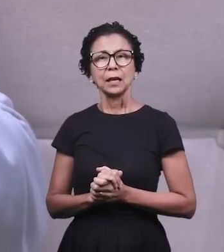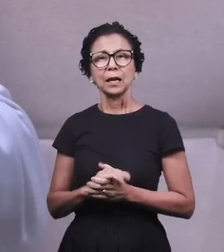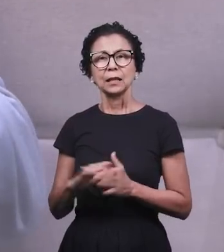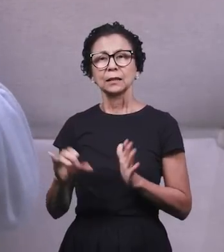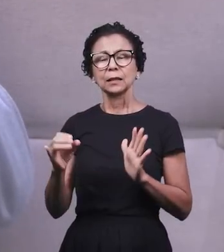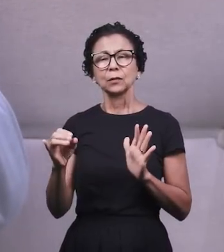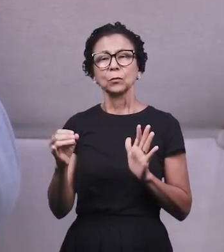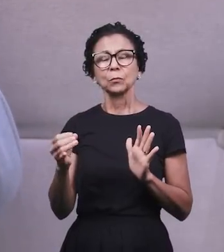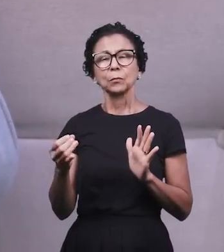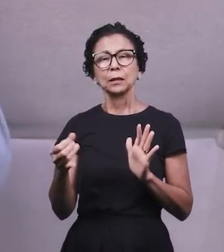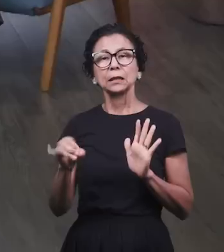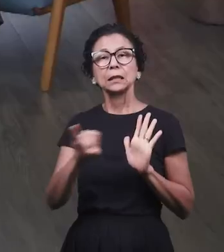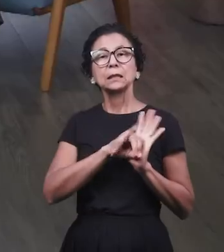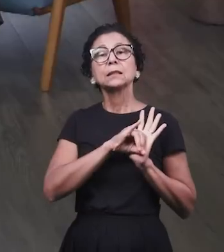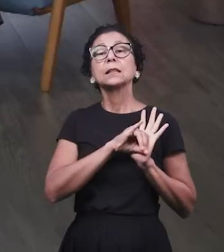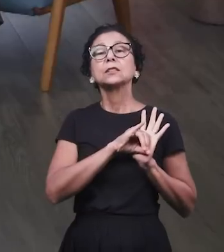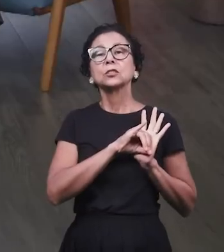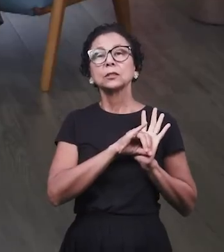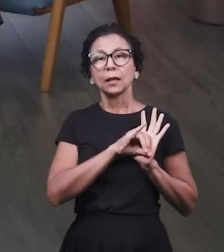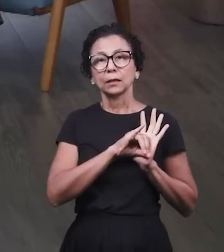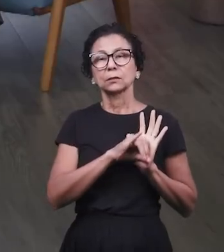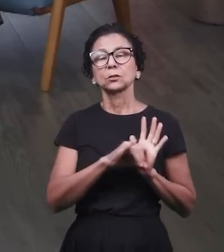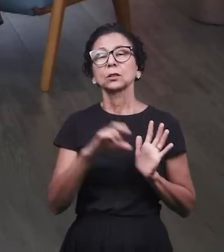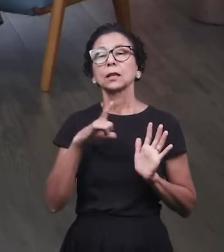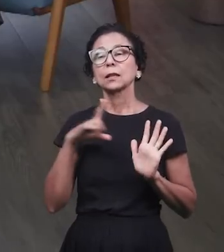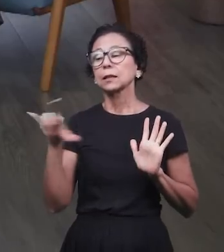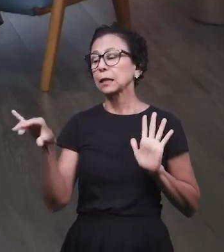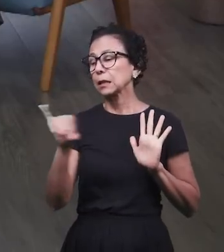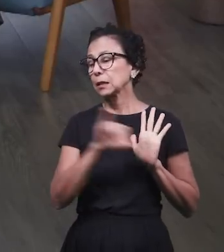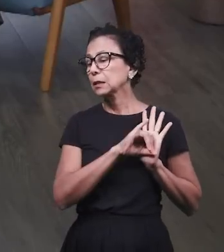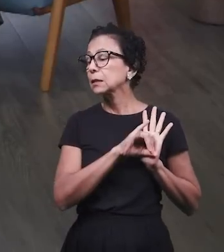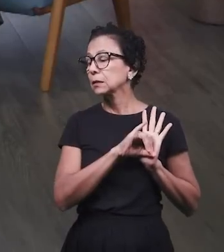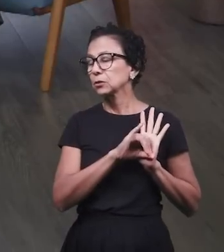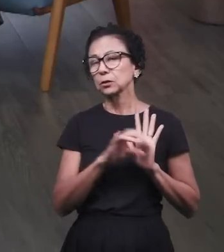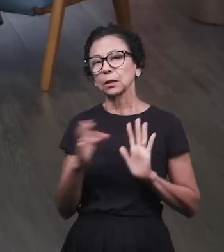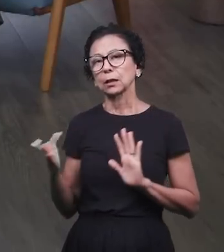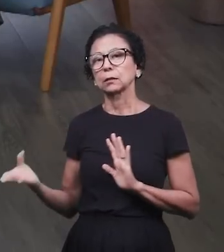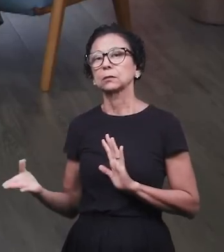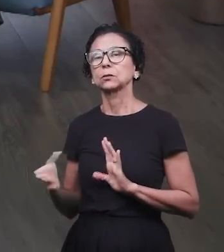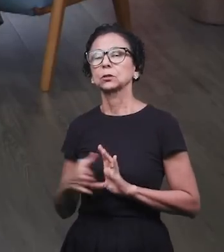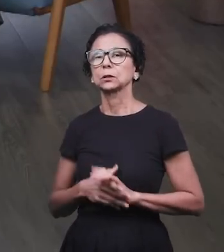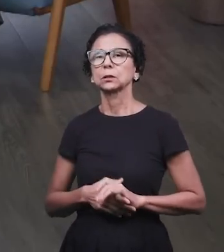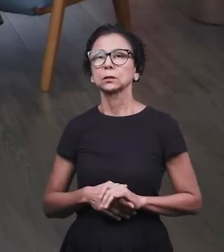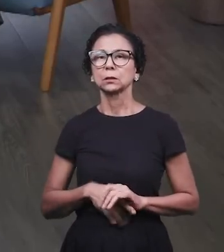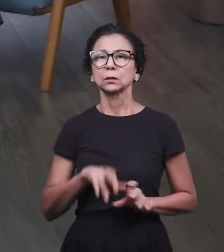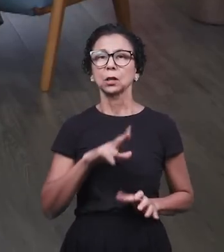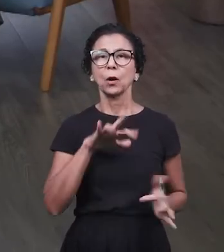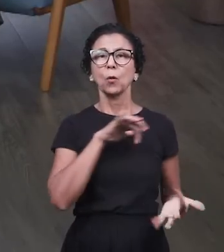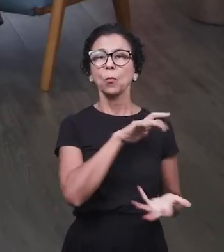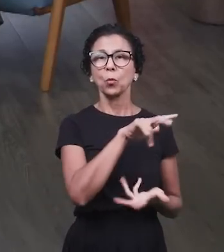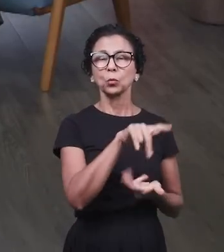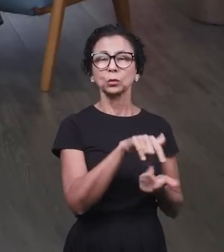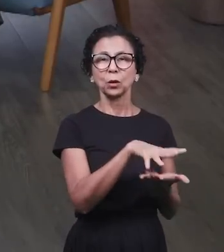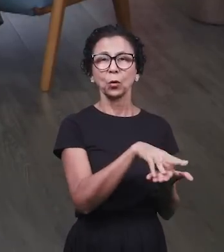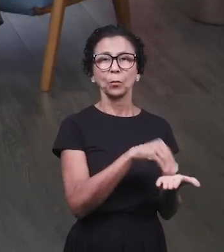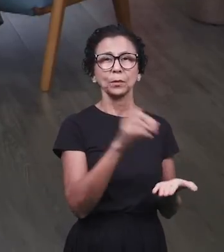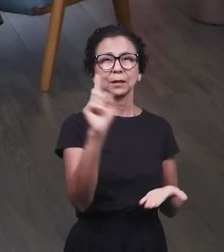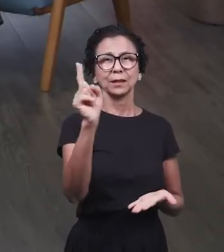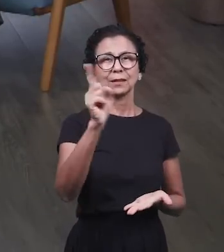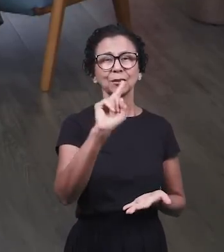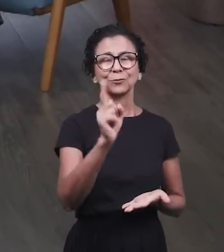é o mundo que define a forma da igreja viver, mas é o Espírito